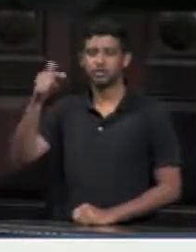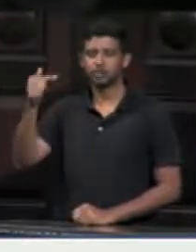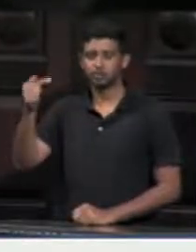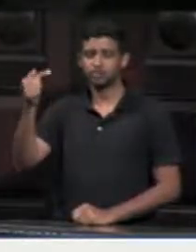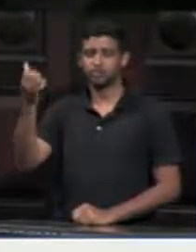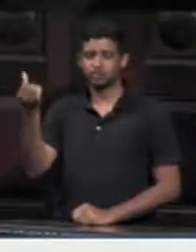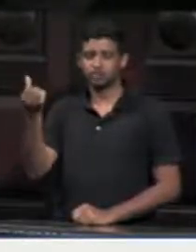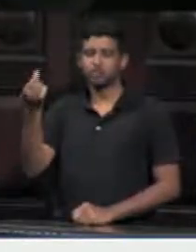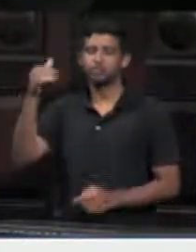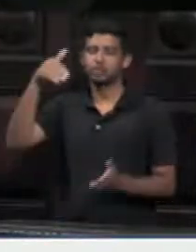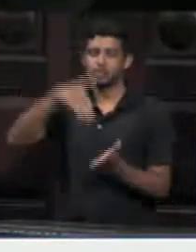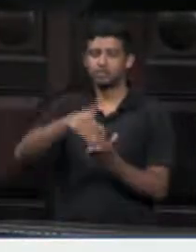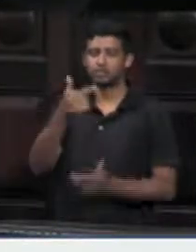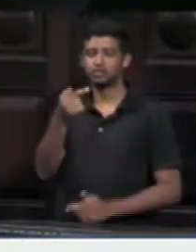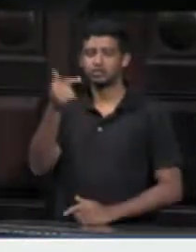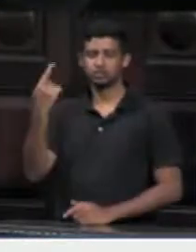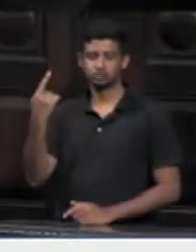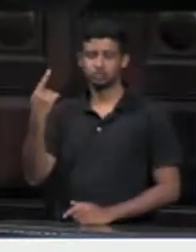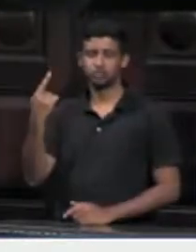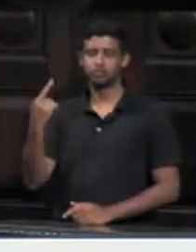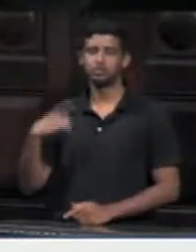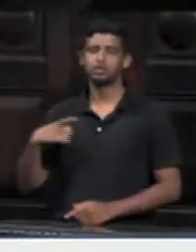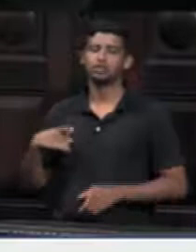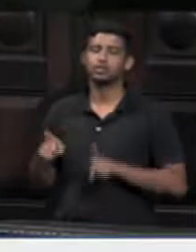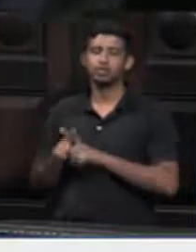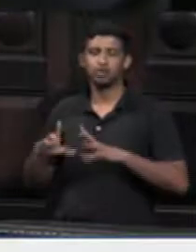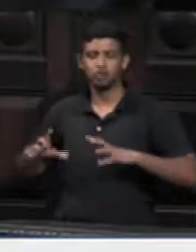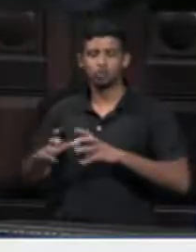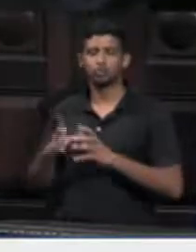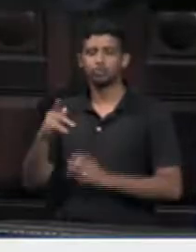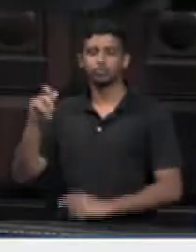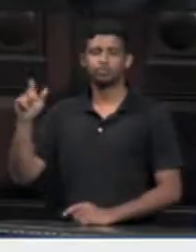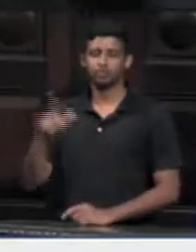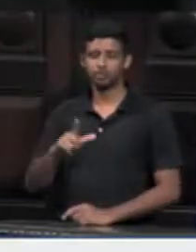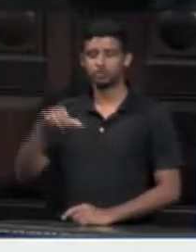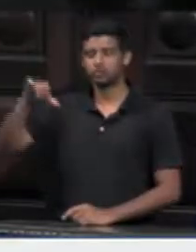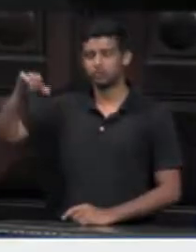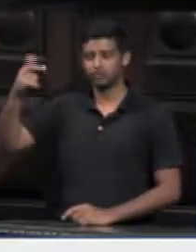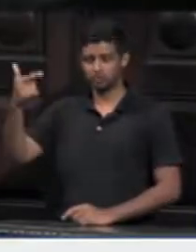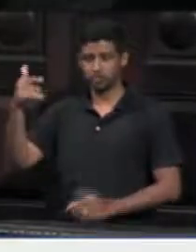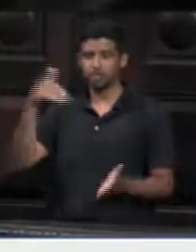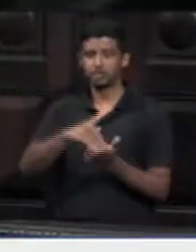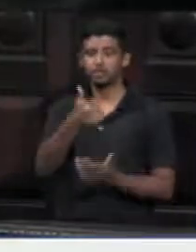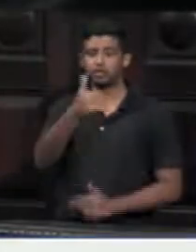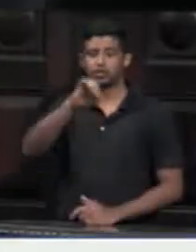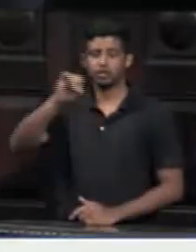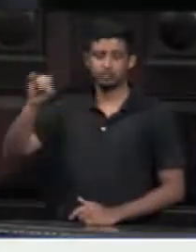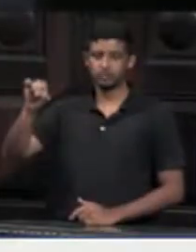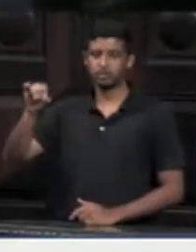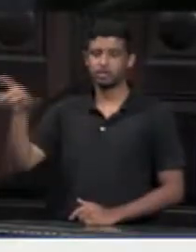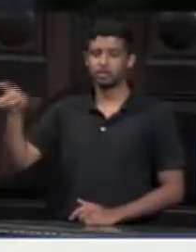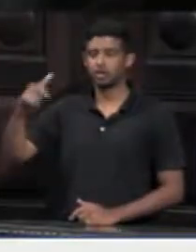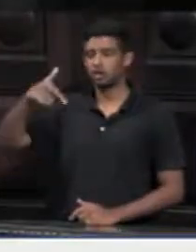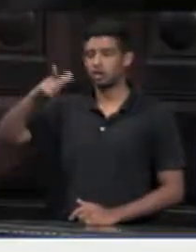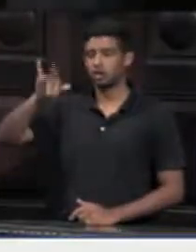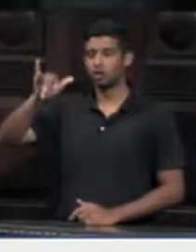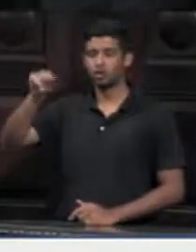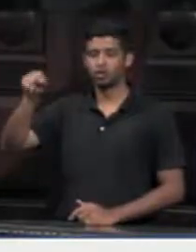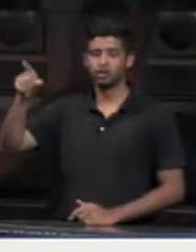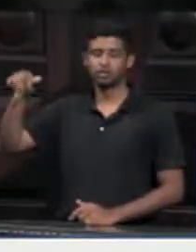a 91. Bancada do PSOL, 92 a 100. Luiz Martins, 101